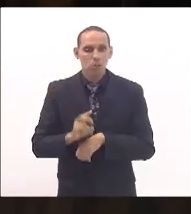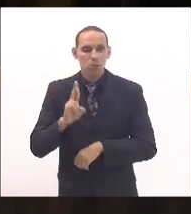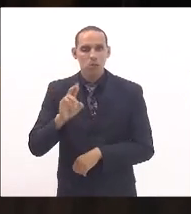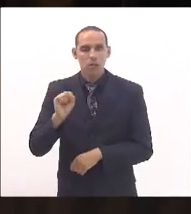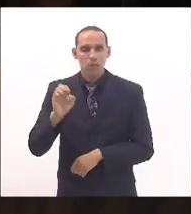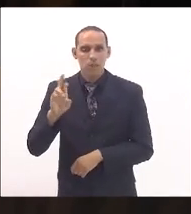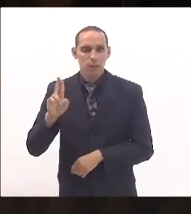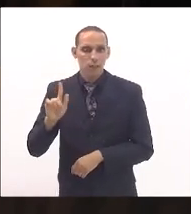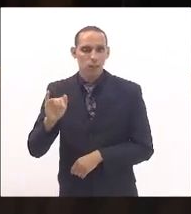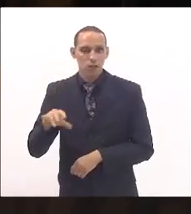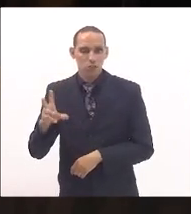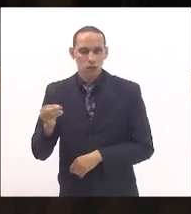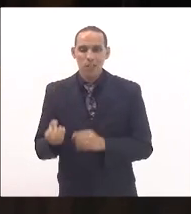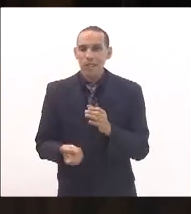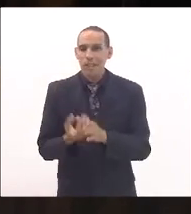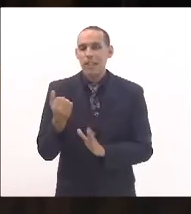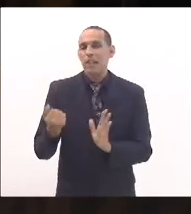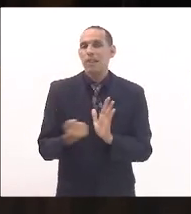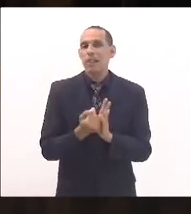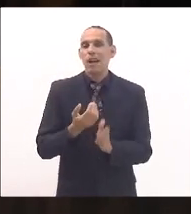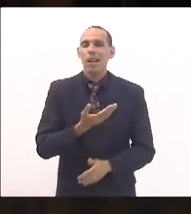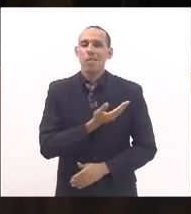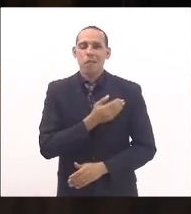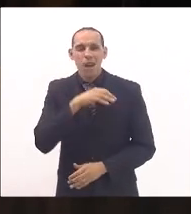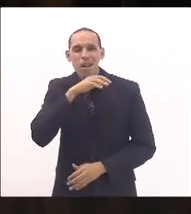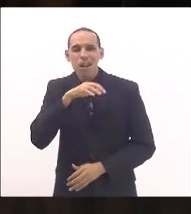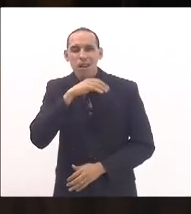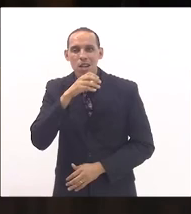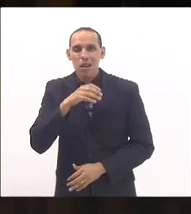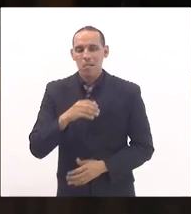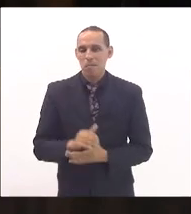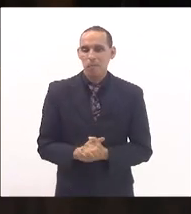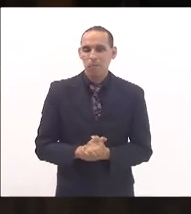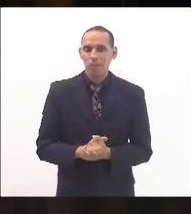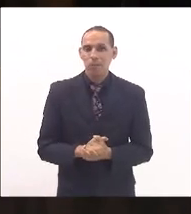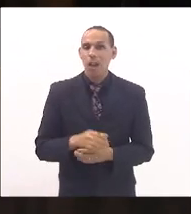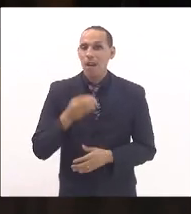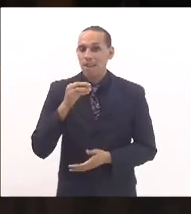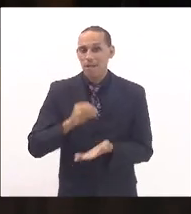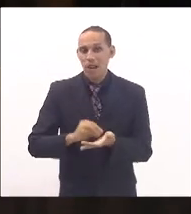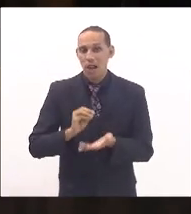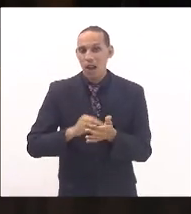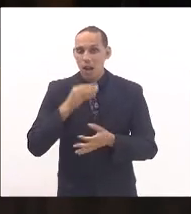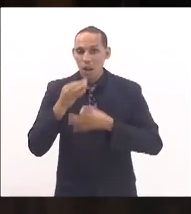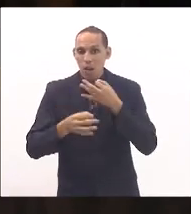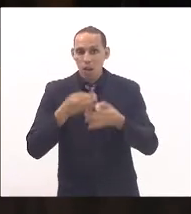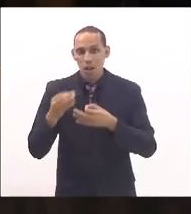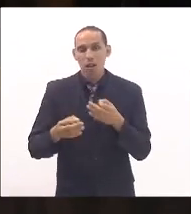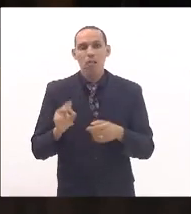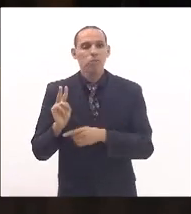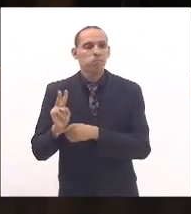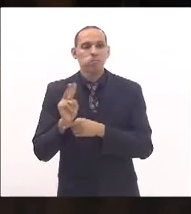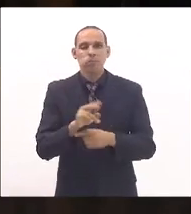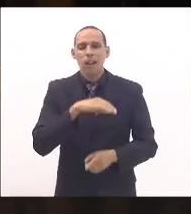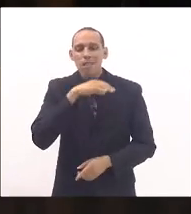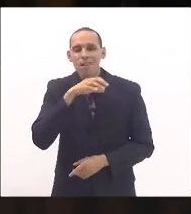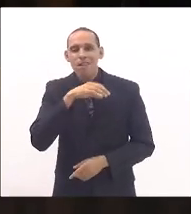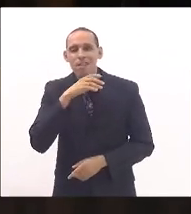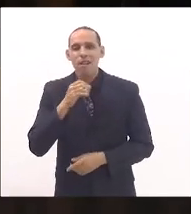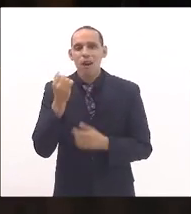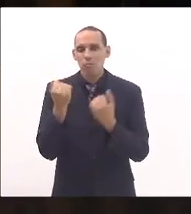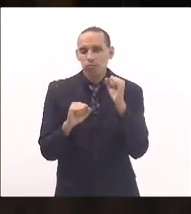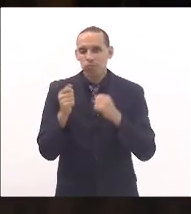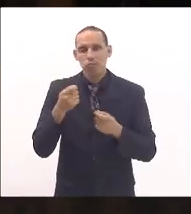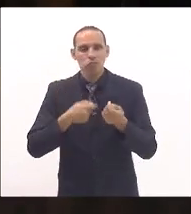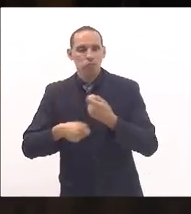selo Amiga do Animal no âmbito do Estado do Rio de Janeiro. Perante pareceres das comissões de Constituição, Justiça, Defesa e Proteção dos Animais, de Economia e do Comércio